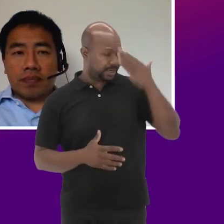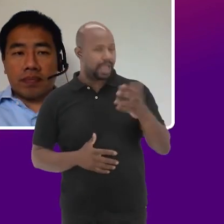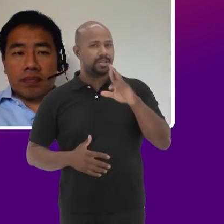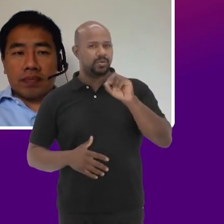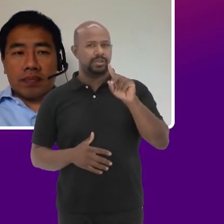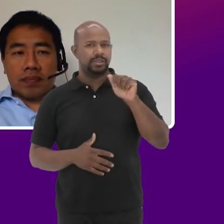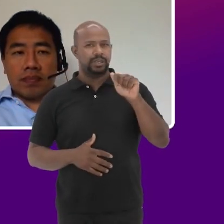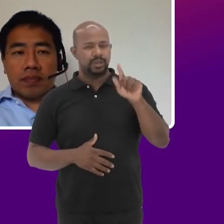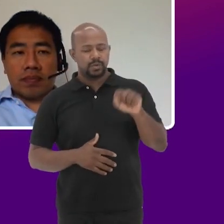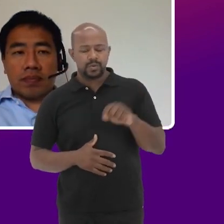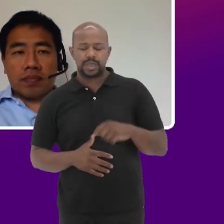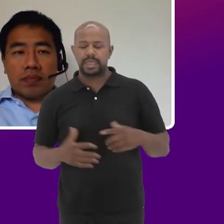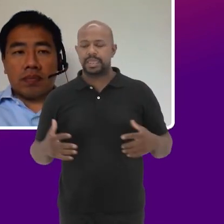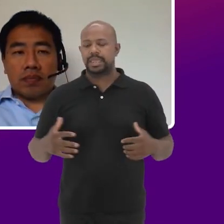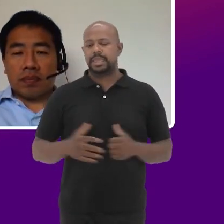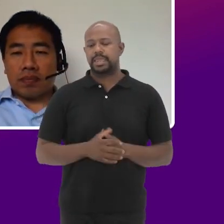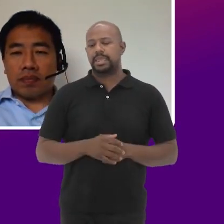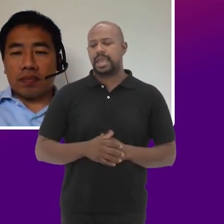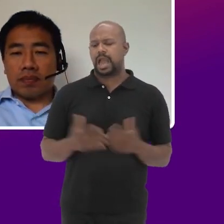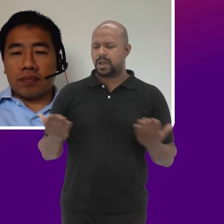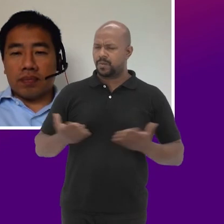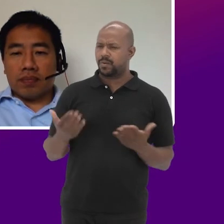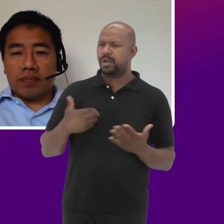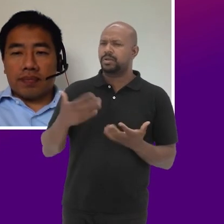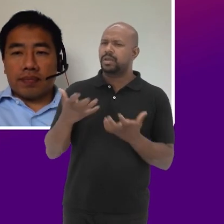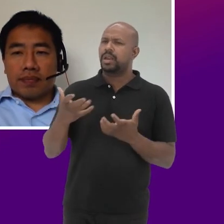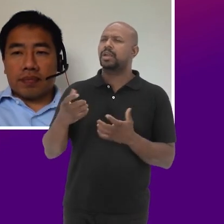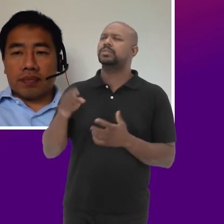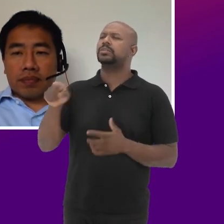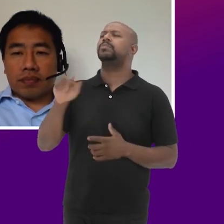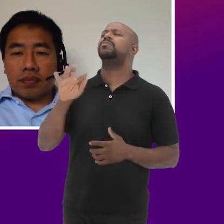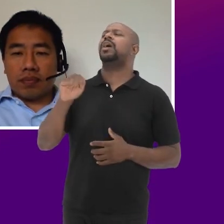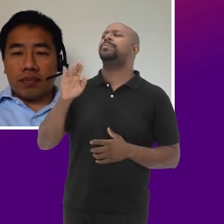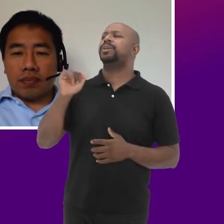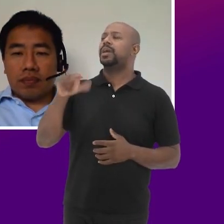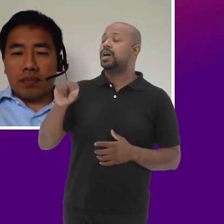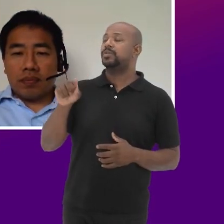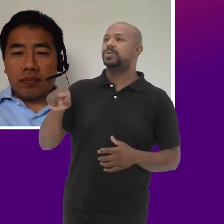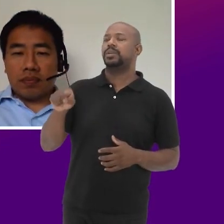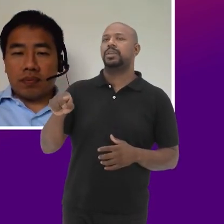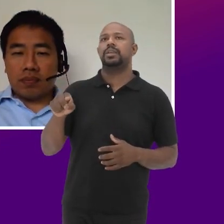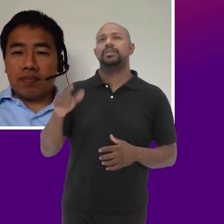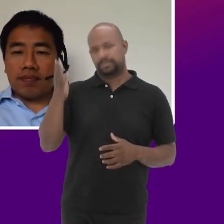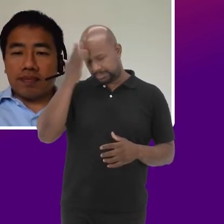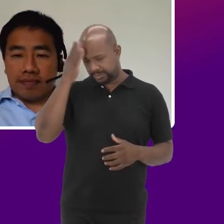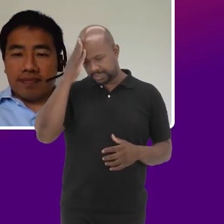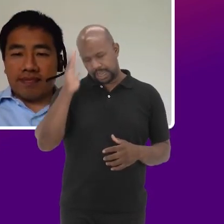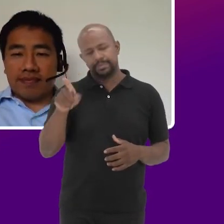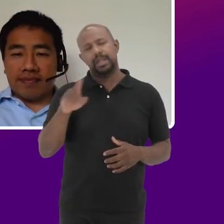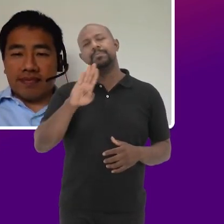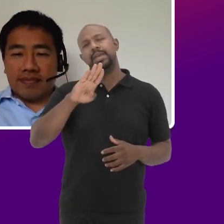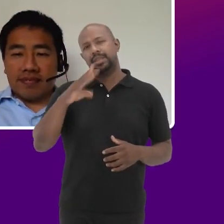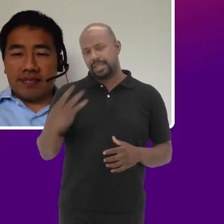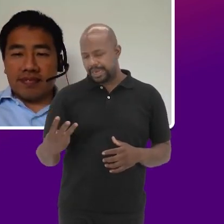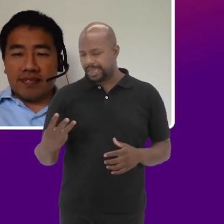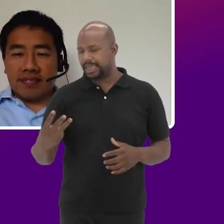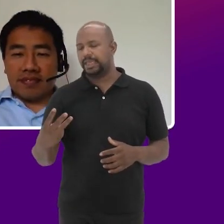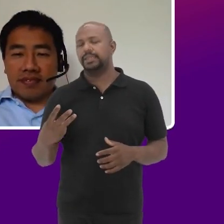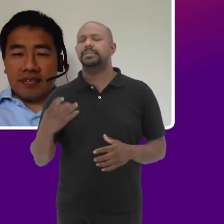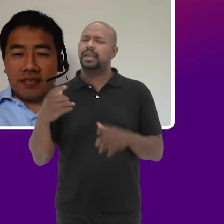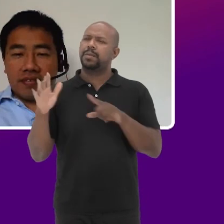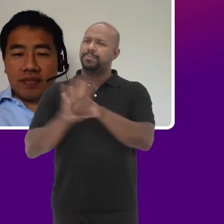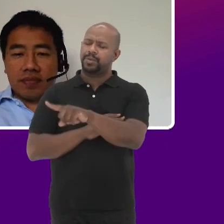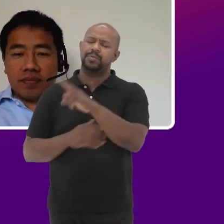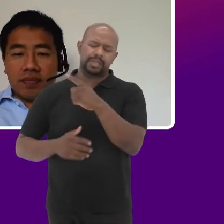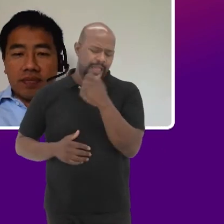Obrigado, Rodrigo. E agora eu gostaria de voltar ali para o Fabiano, né? Que a gente sabe da B3, né?